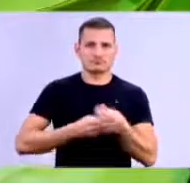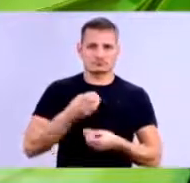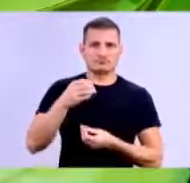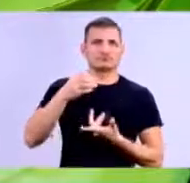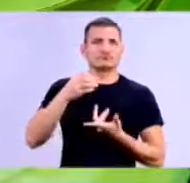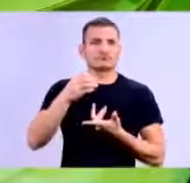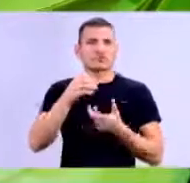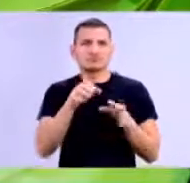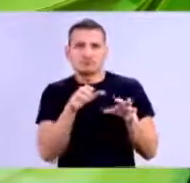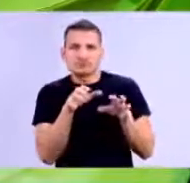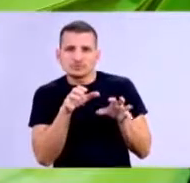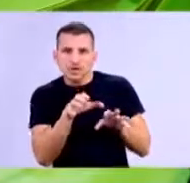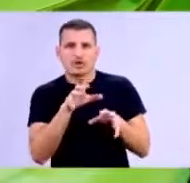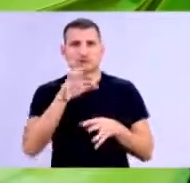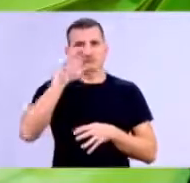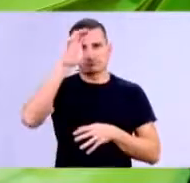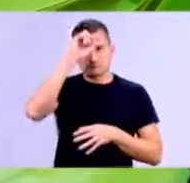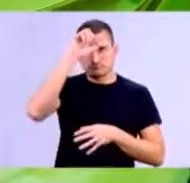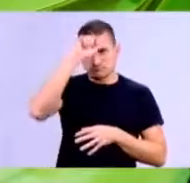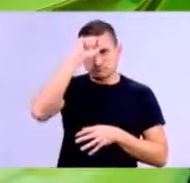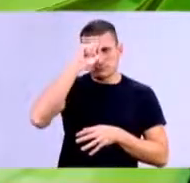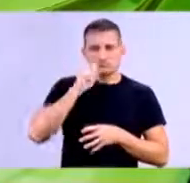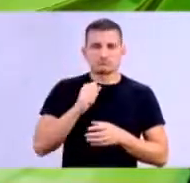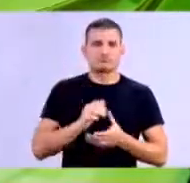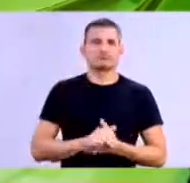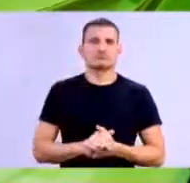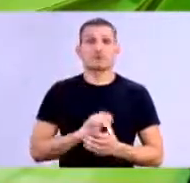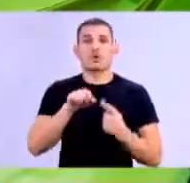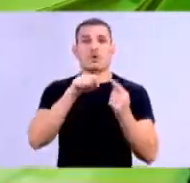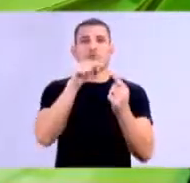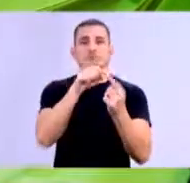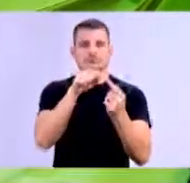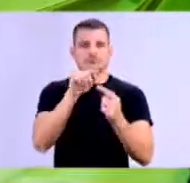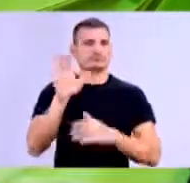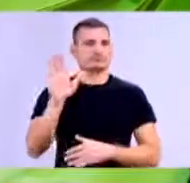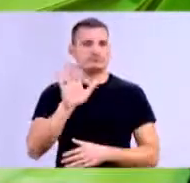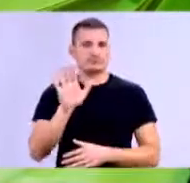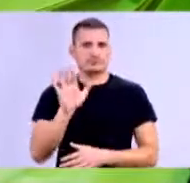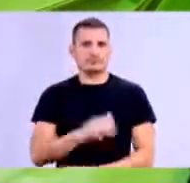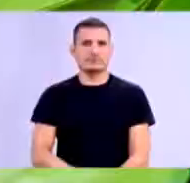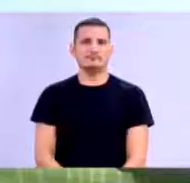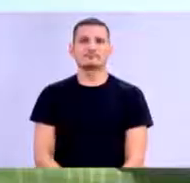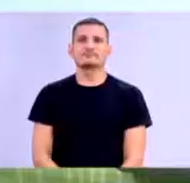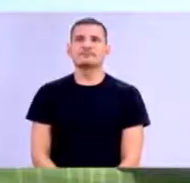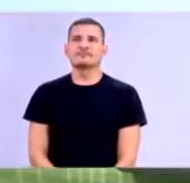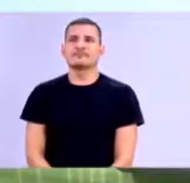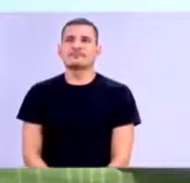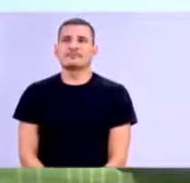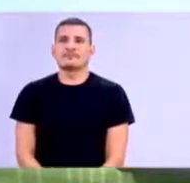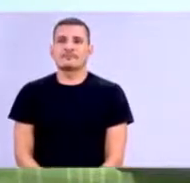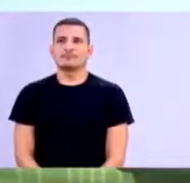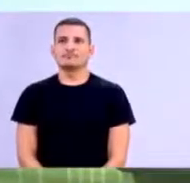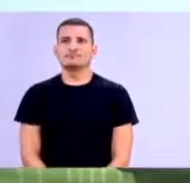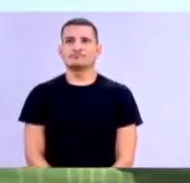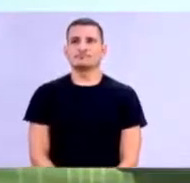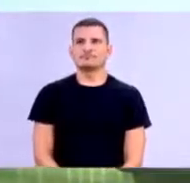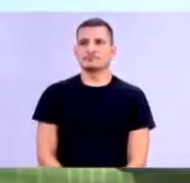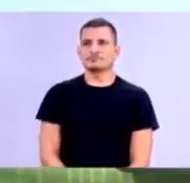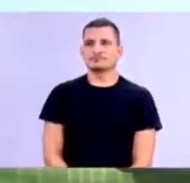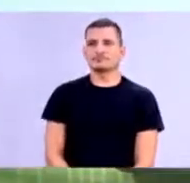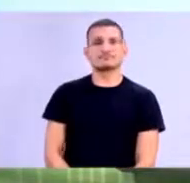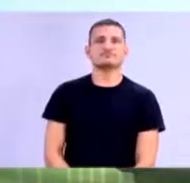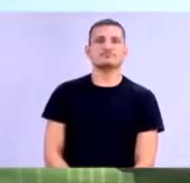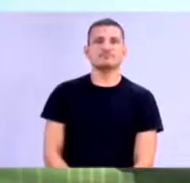o jeito que se escolhe para chegar a um determinado objetivo. Tchau e até a próxima! Espero que